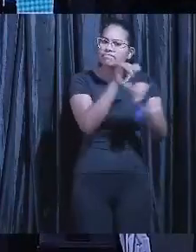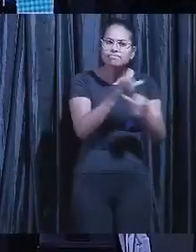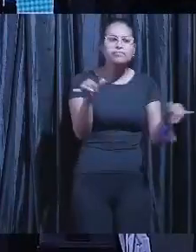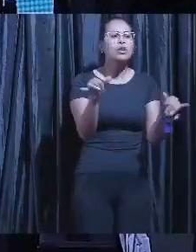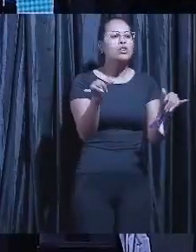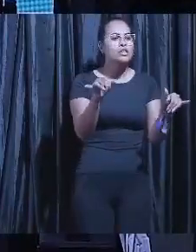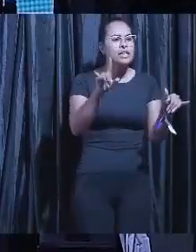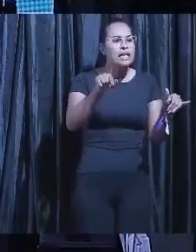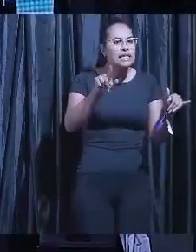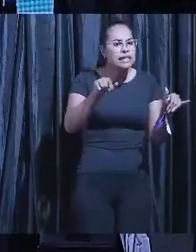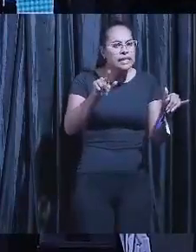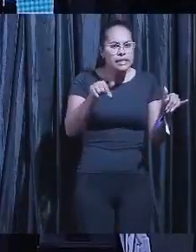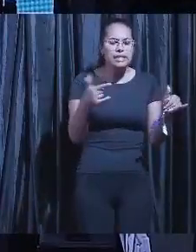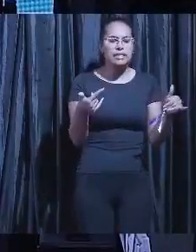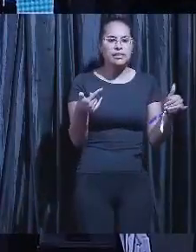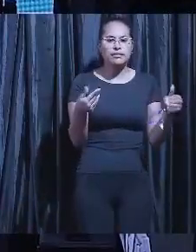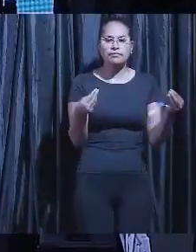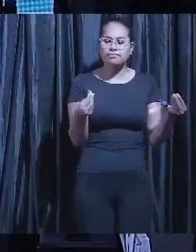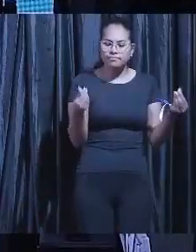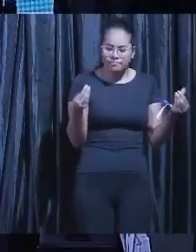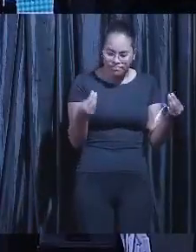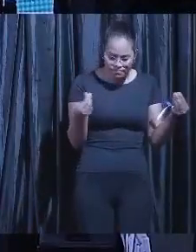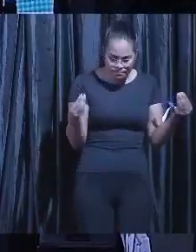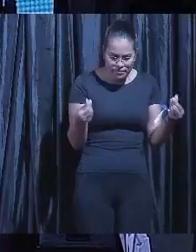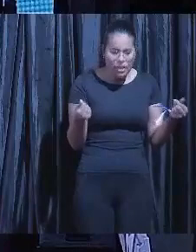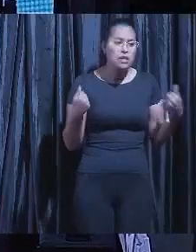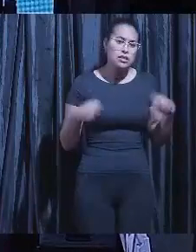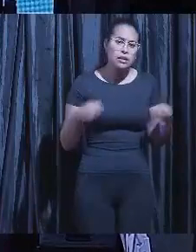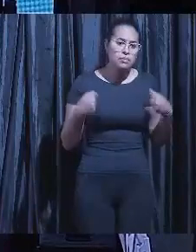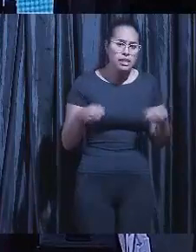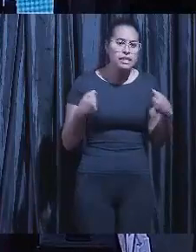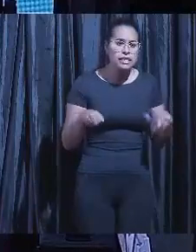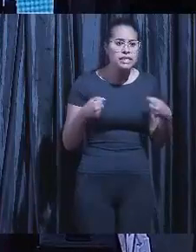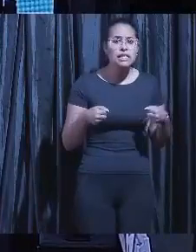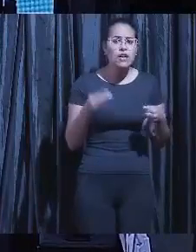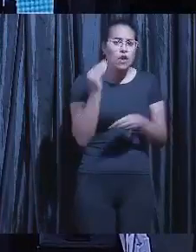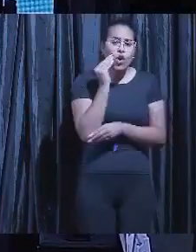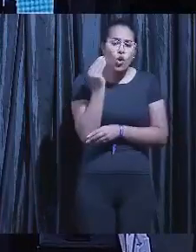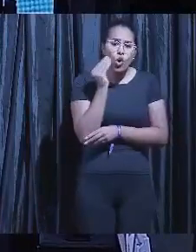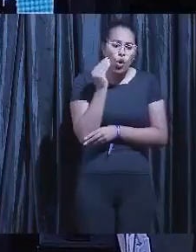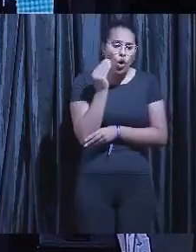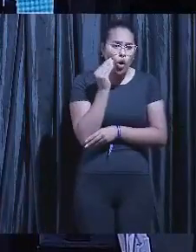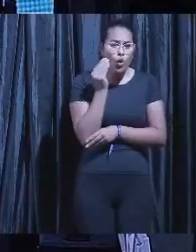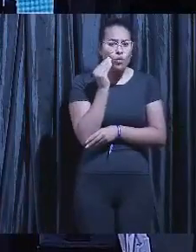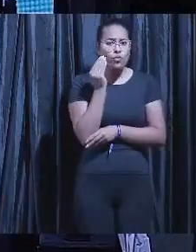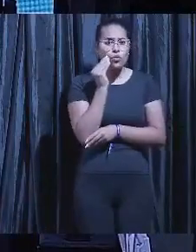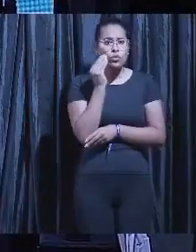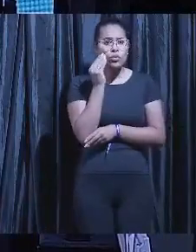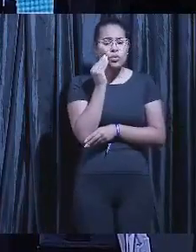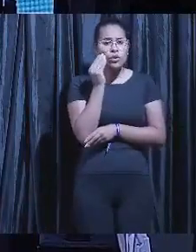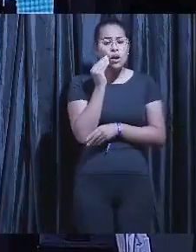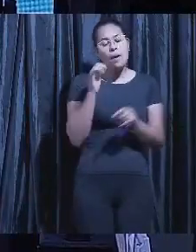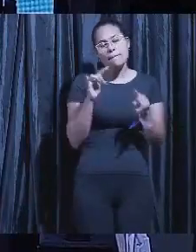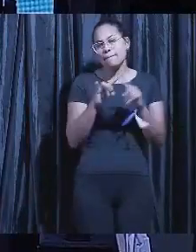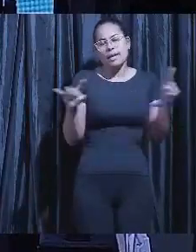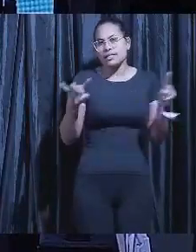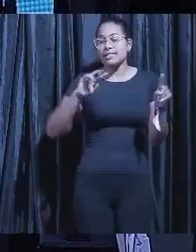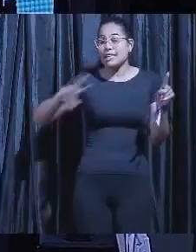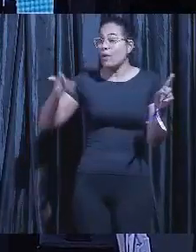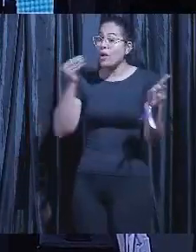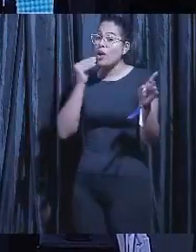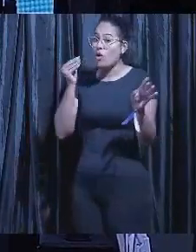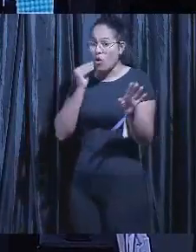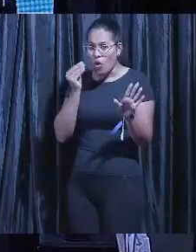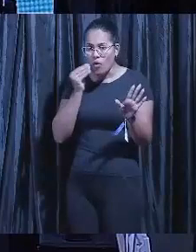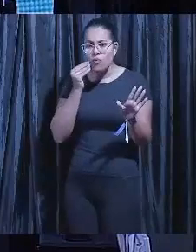são absolutamente, enfim, deveria ser óbvio, vou dizer que é óbvio, mas que deveria, porque não é, né? Existe